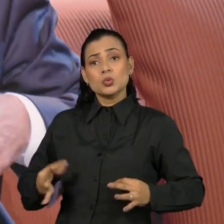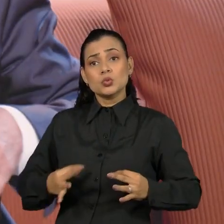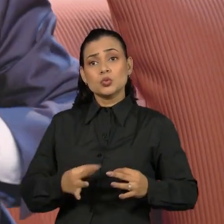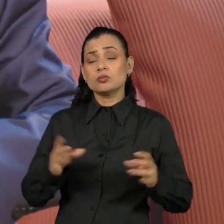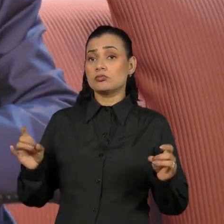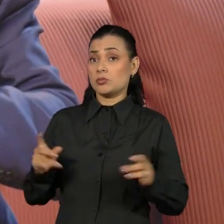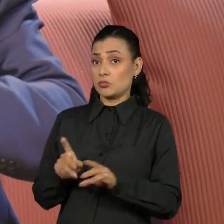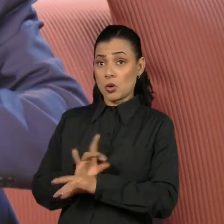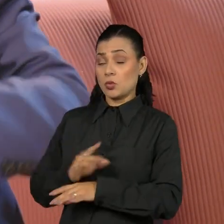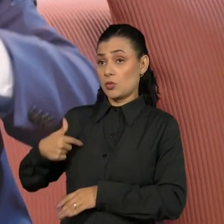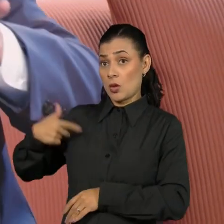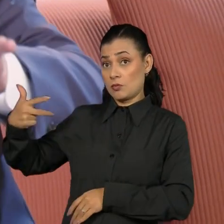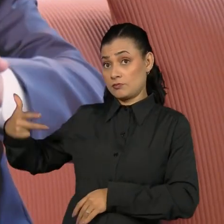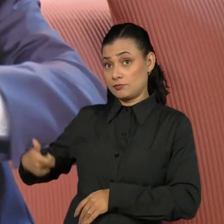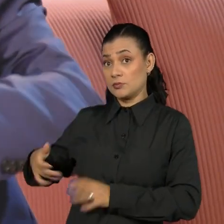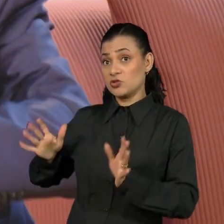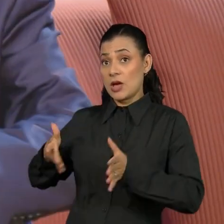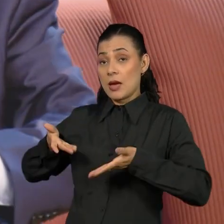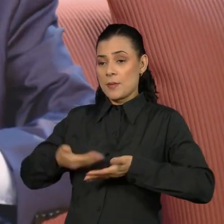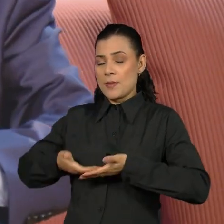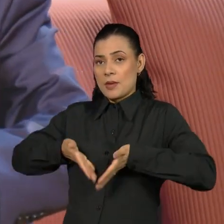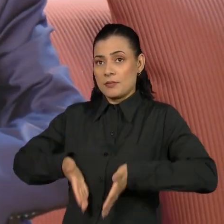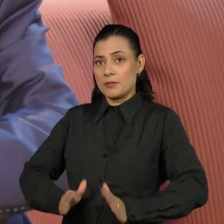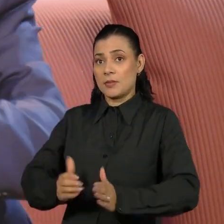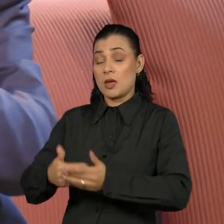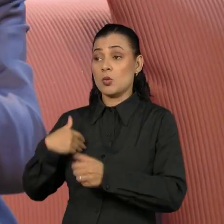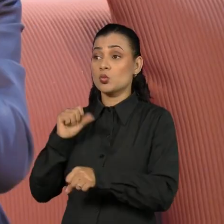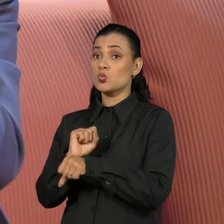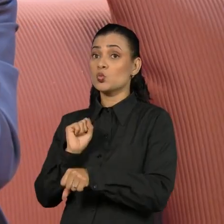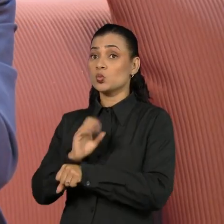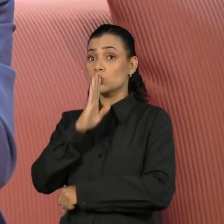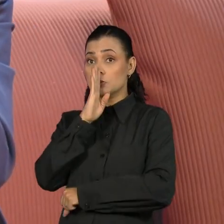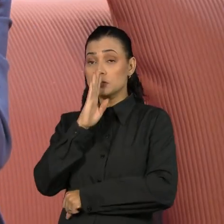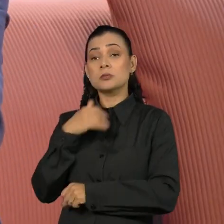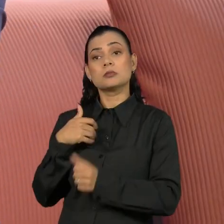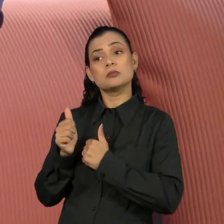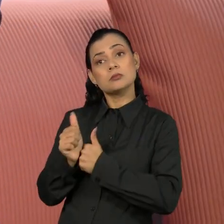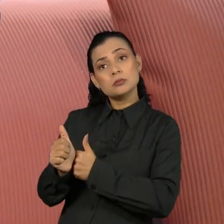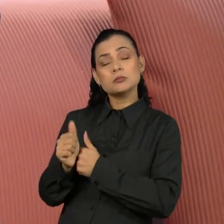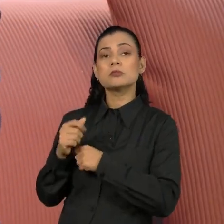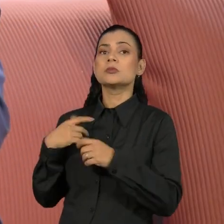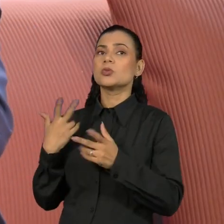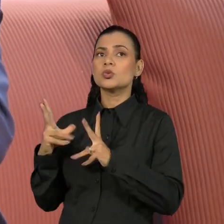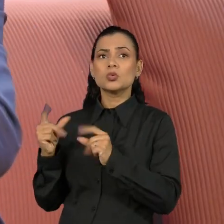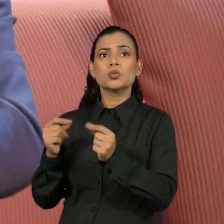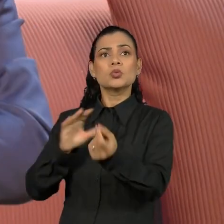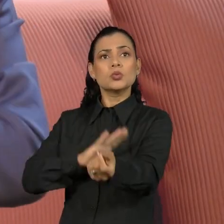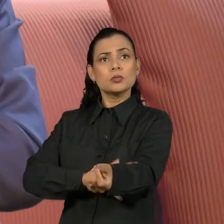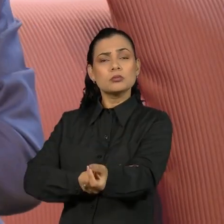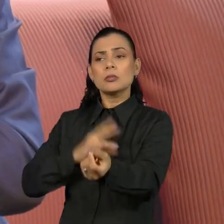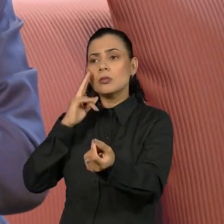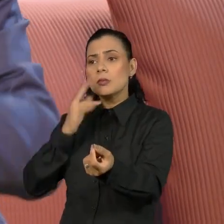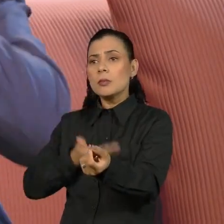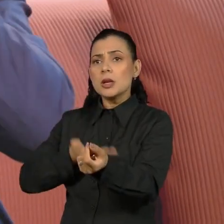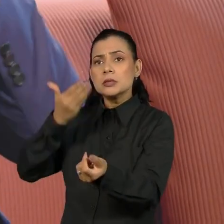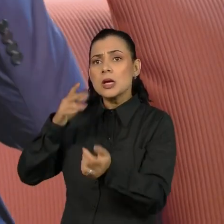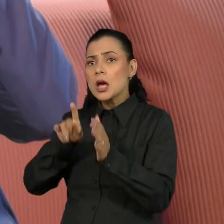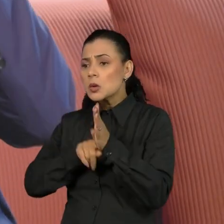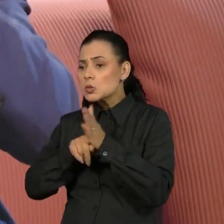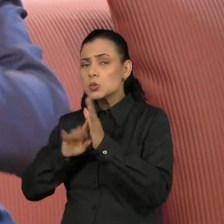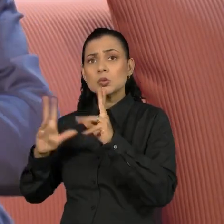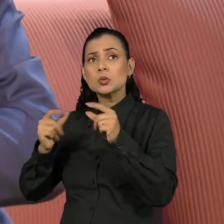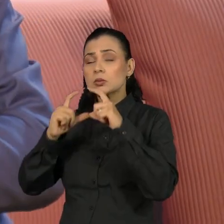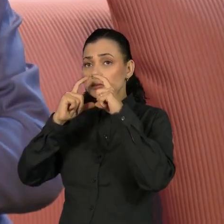hack anestesia, a criança já nasceu, estou ali do lado, acompanhando perfusão, pulso, pressão, de